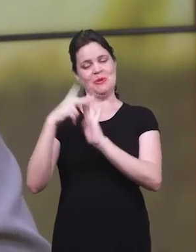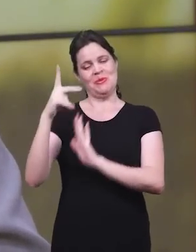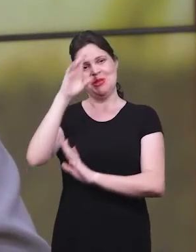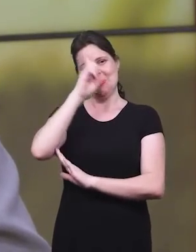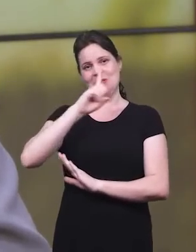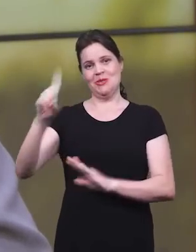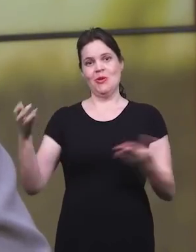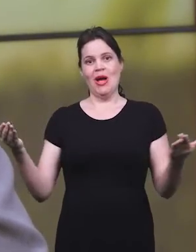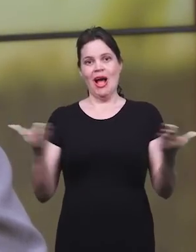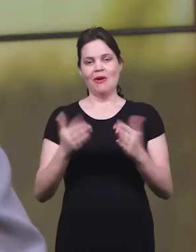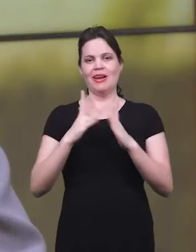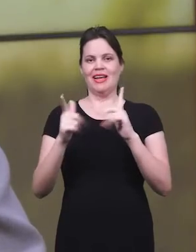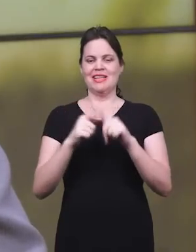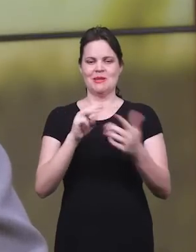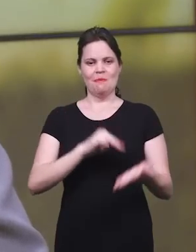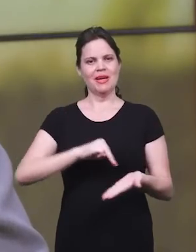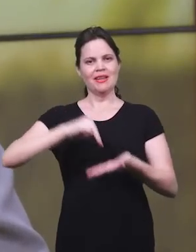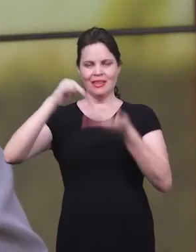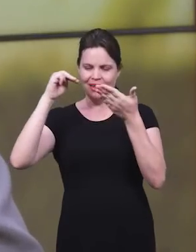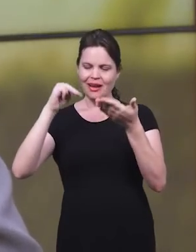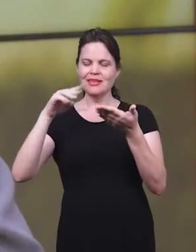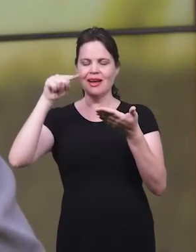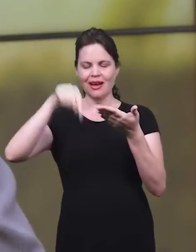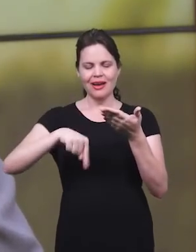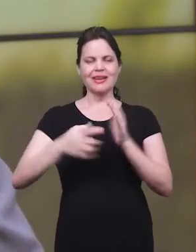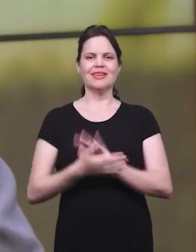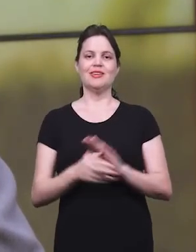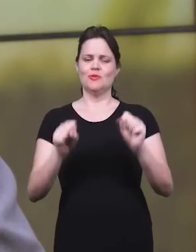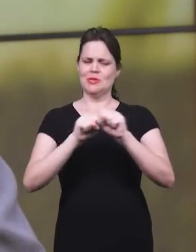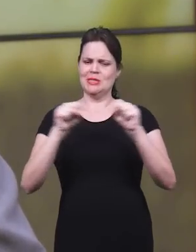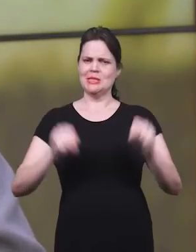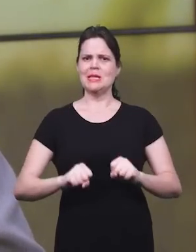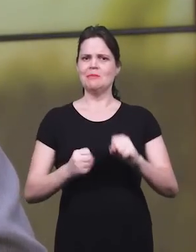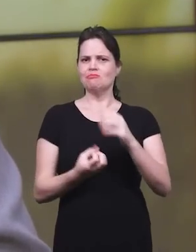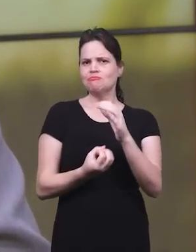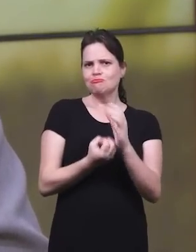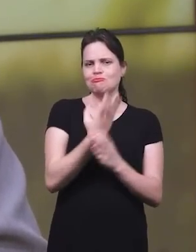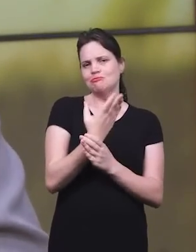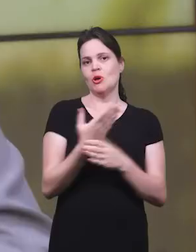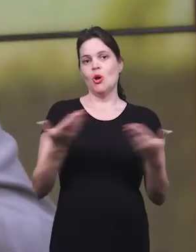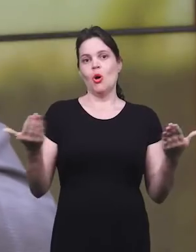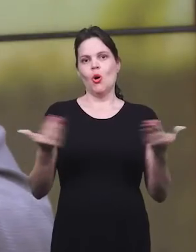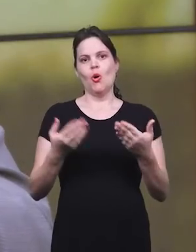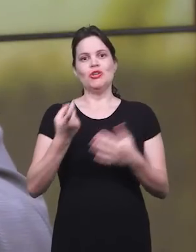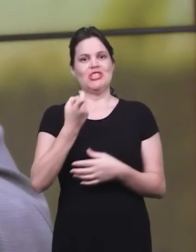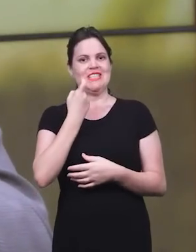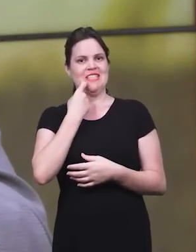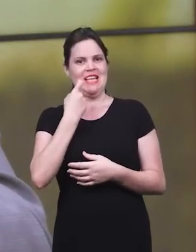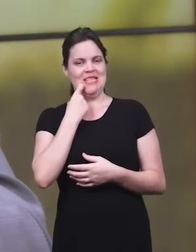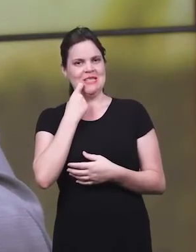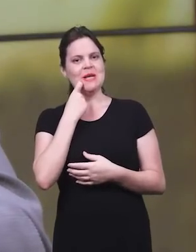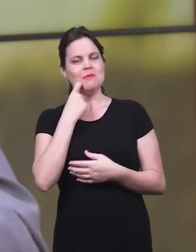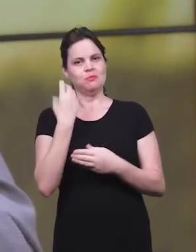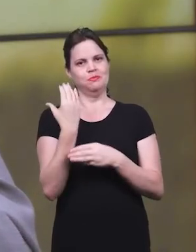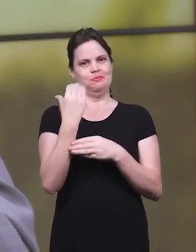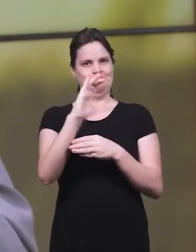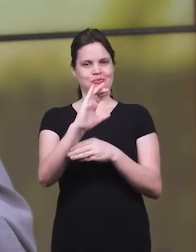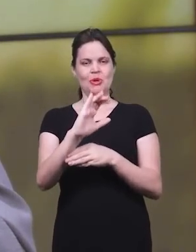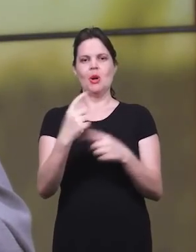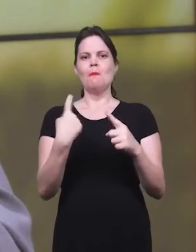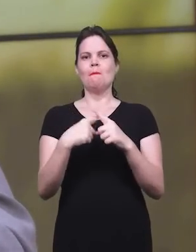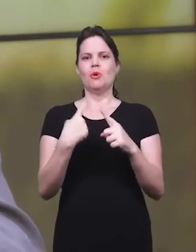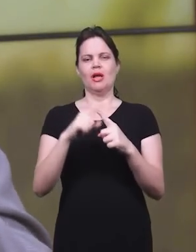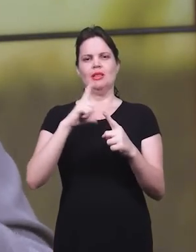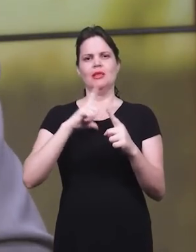conteúdo produzido pela Igreja Cristã Maranata, pelo Sistema de Comunicação da Igreja Cristã Maranata, que está sendo colocado hoje, sexta-feira, um